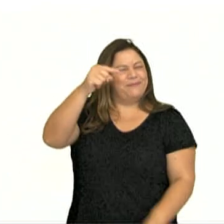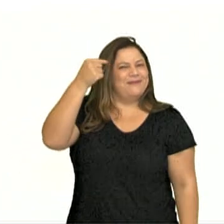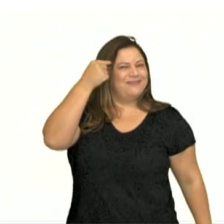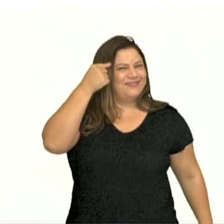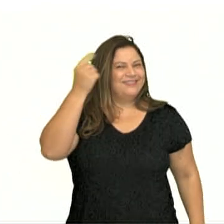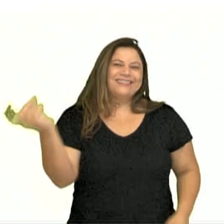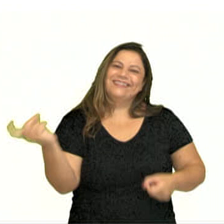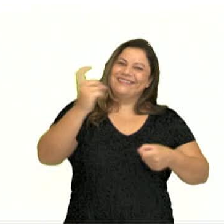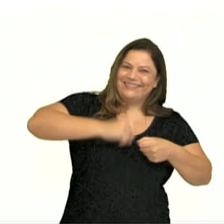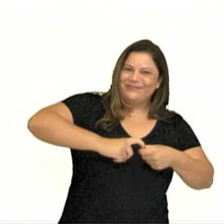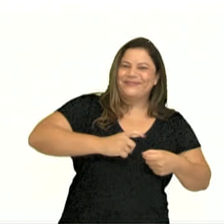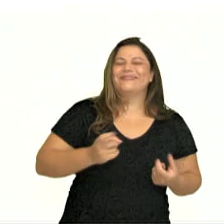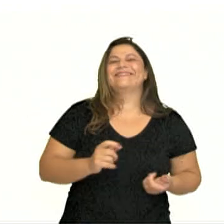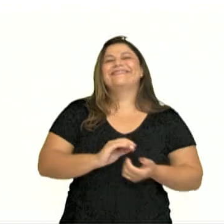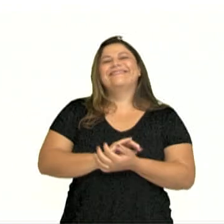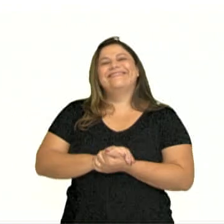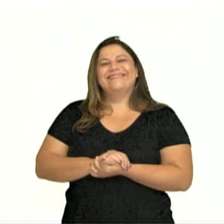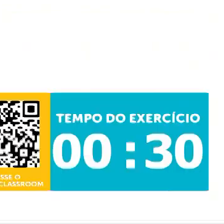e eu já retorno.